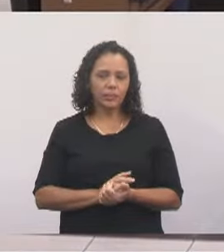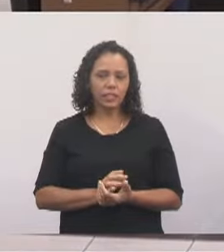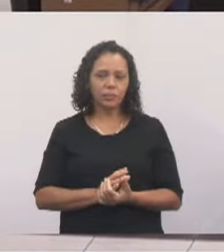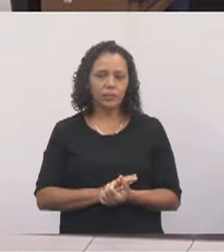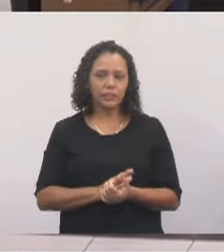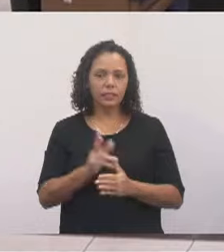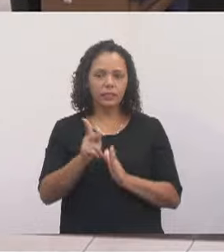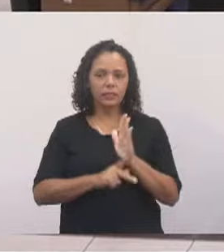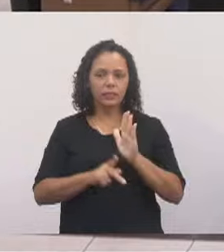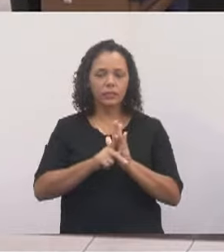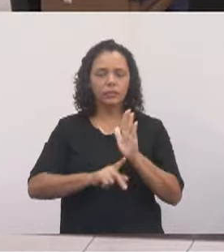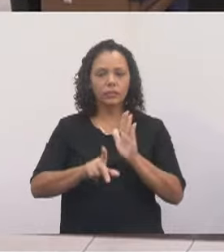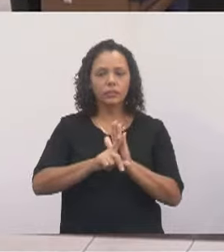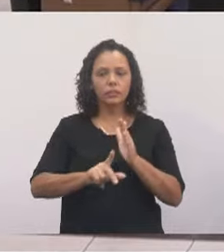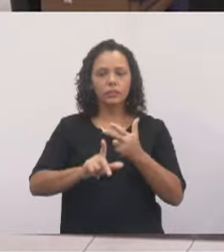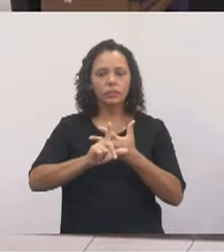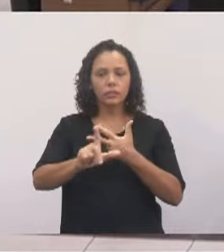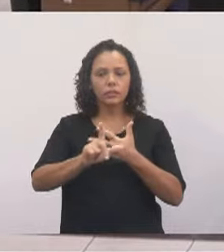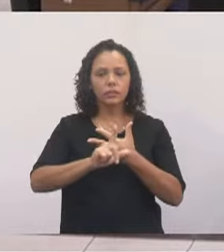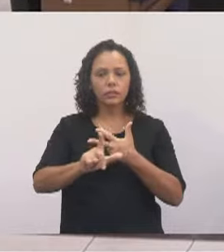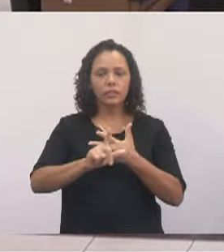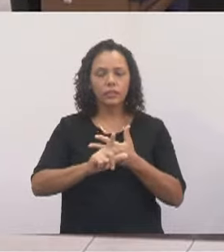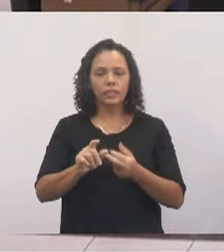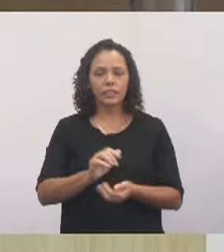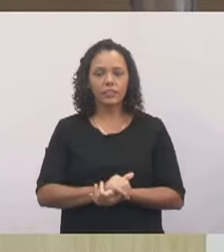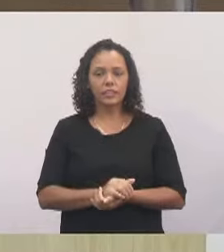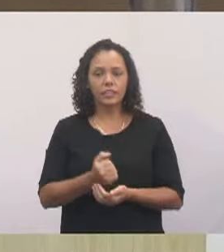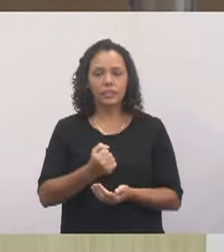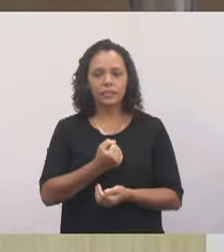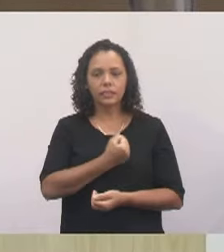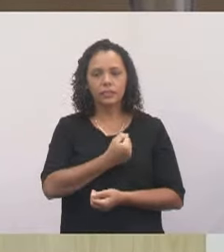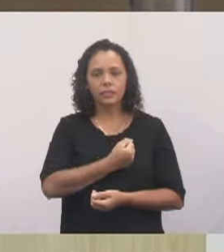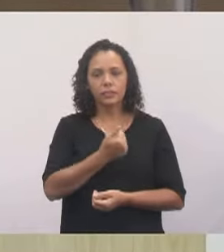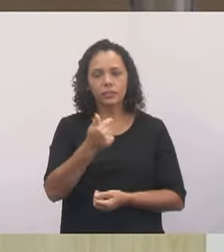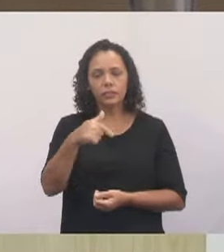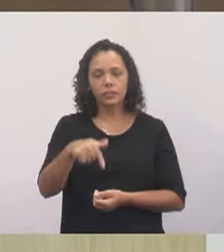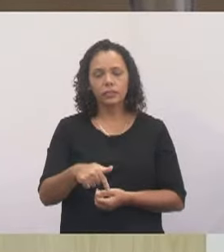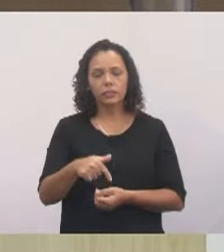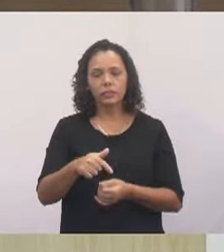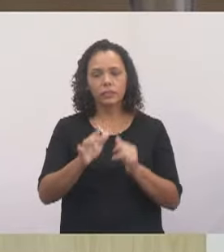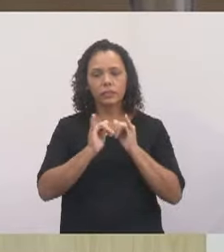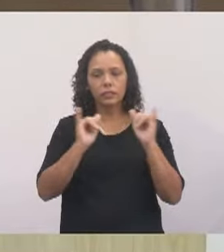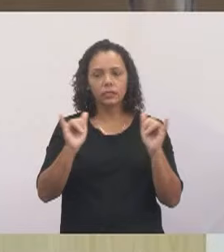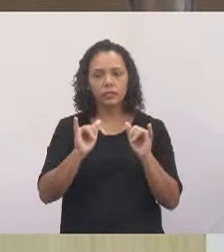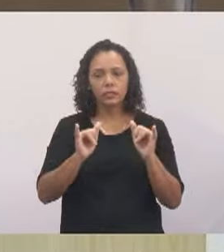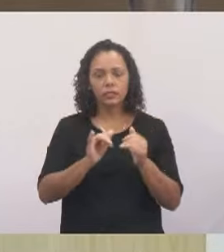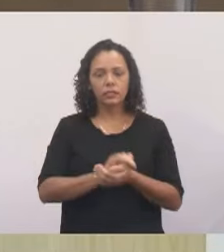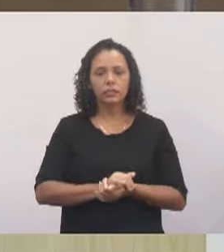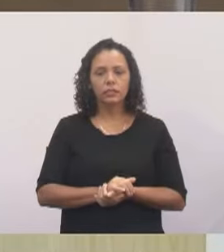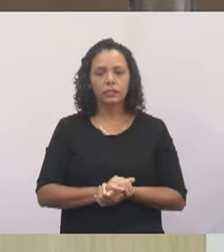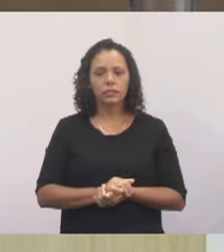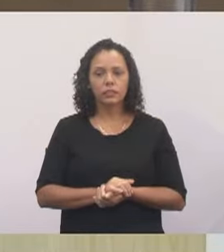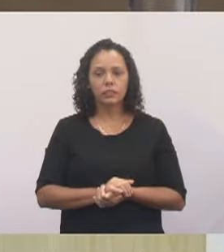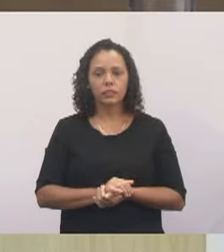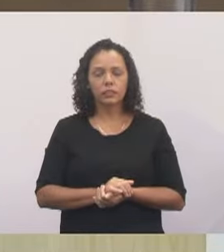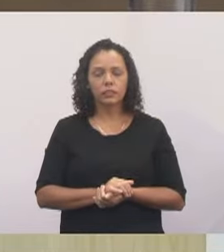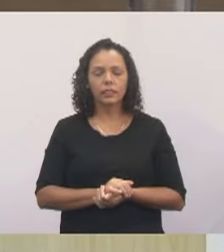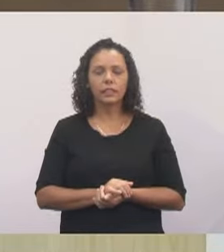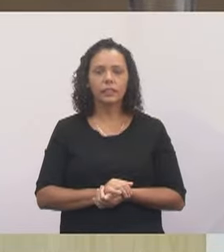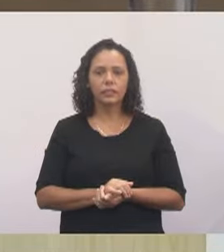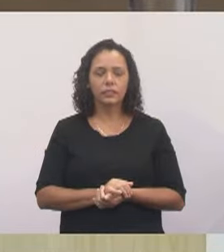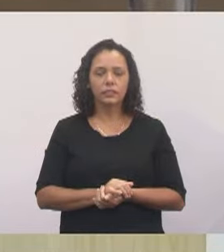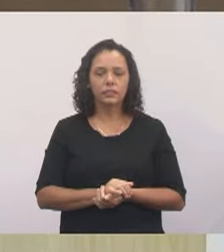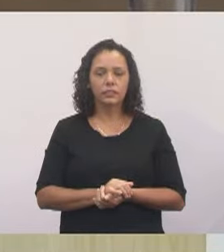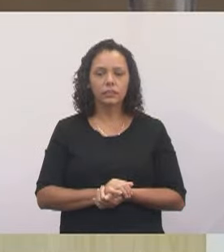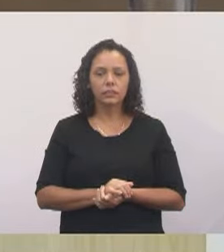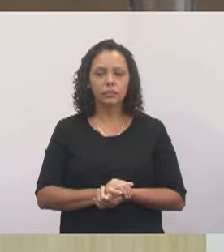Projeto de lei do Legislativo número 17 de 2024, declara de utilidade pública a organização social